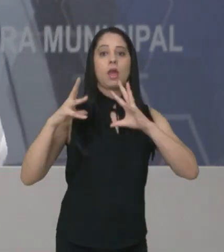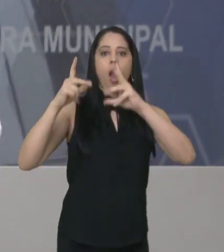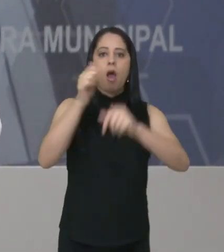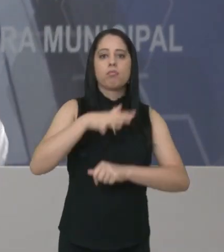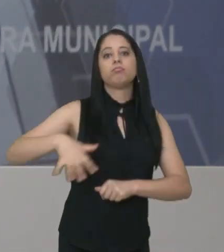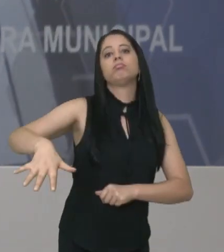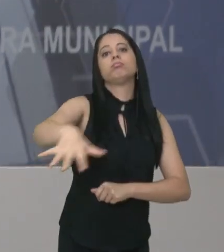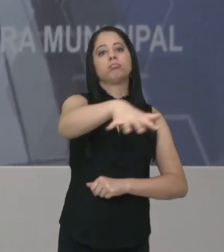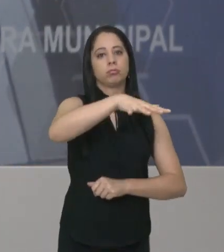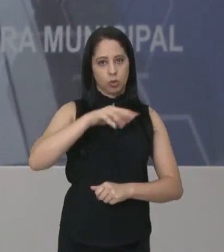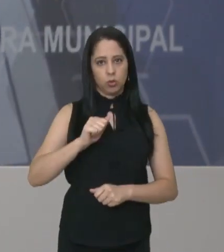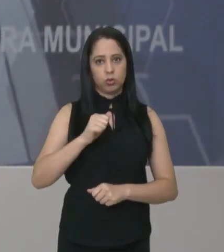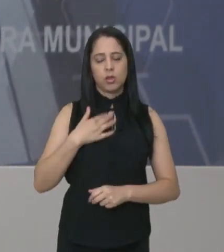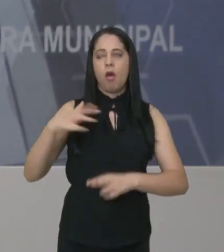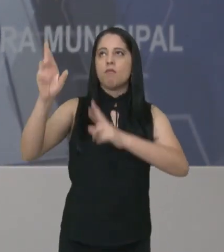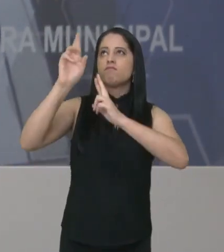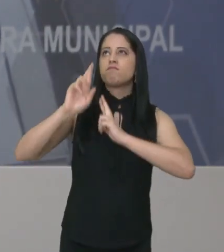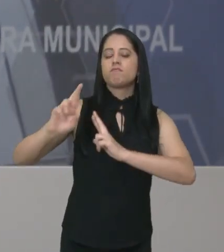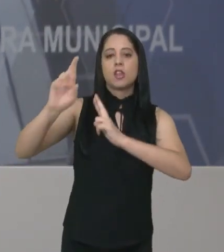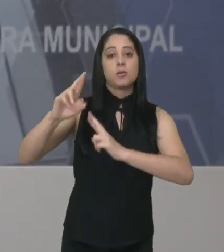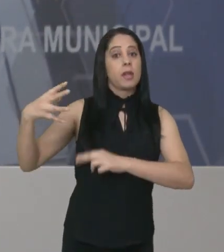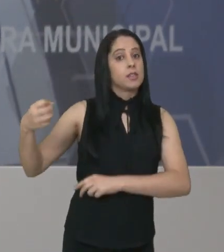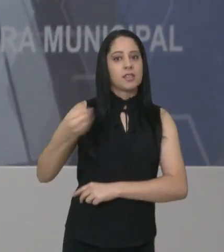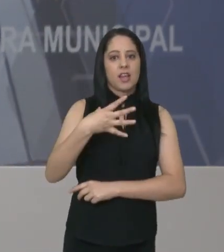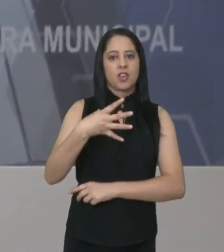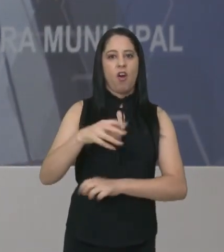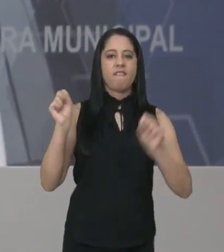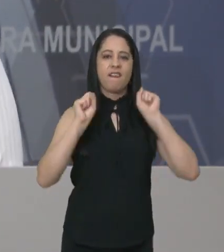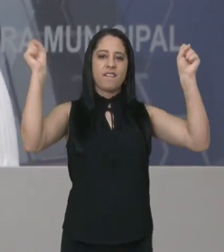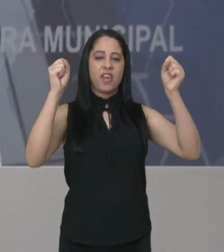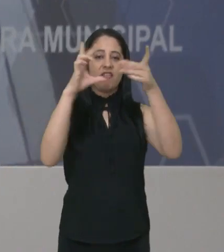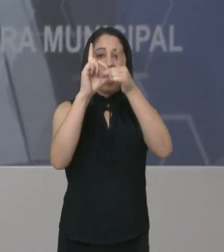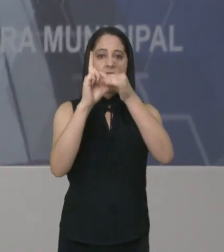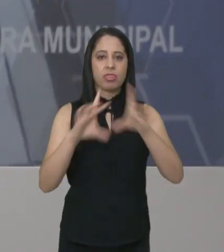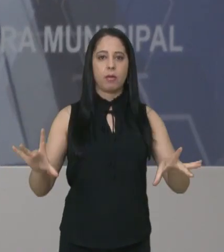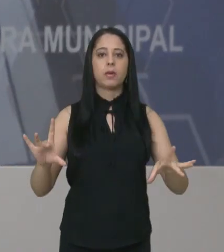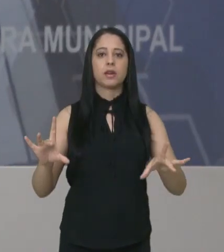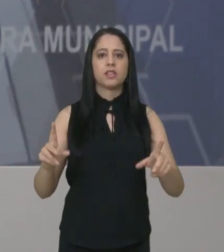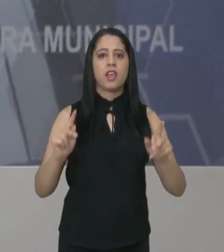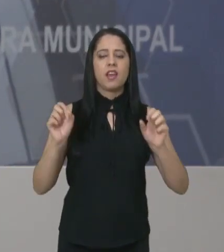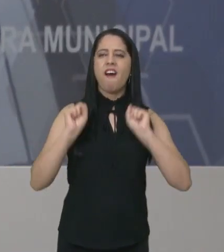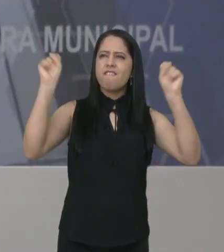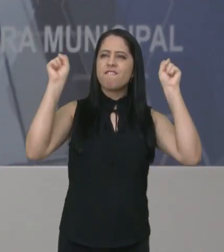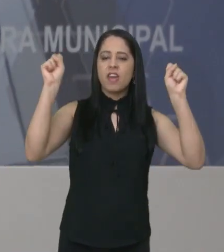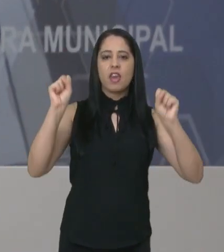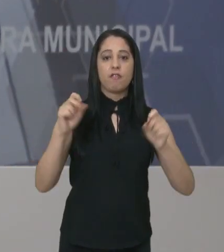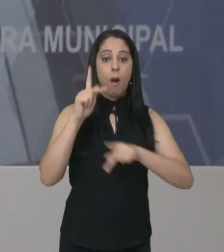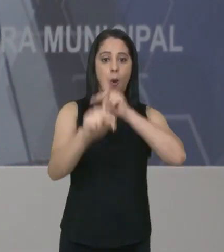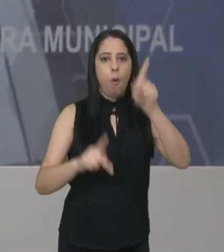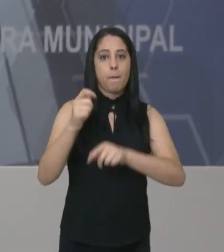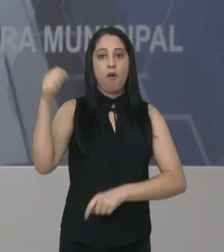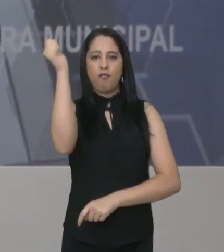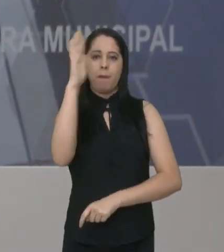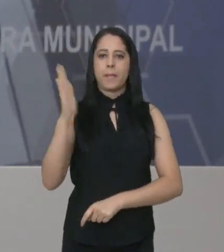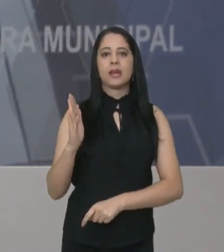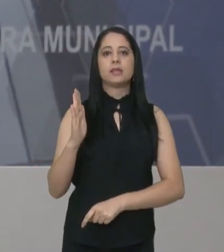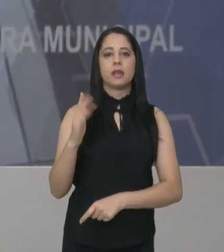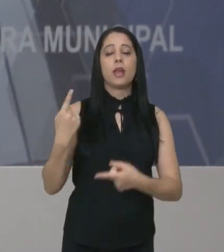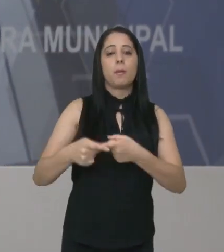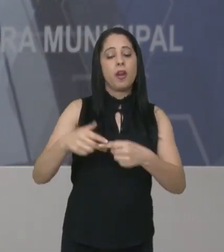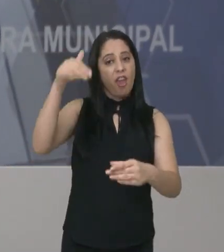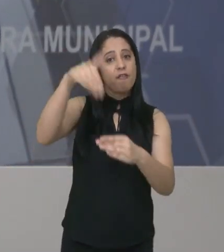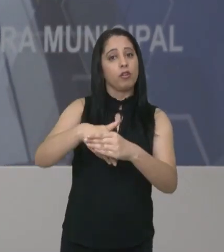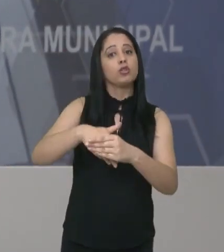esperança renovada. E viva a democracia. Viva o povo brasileiro que votou novamente no